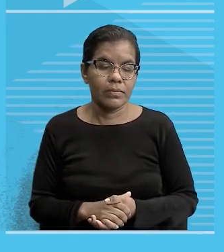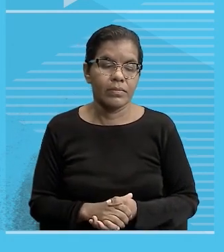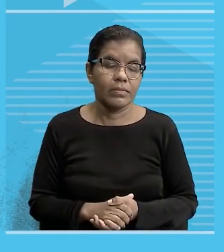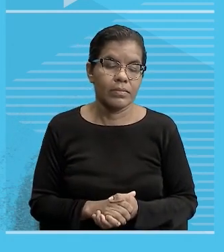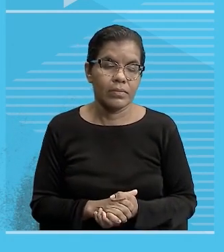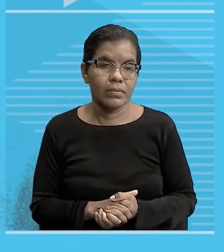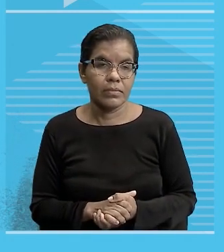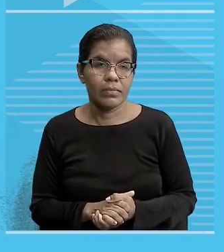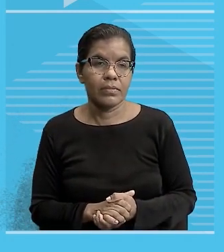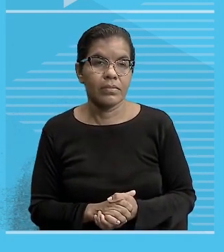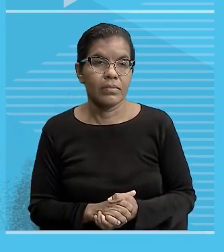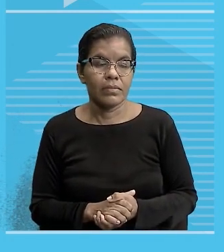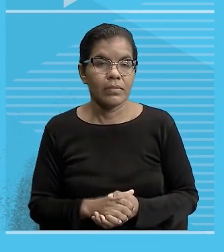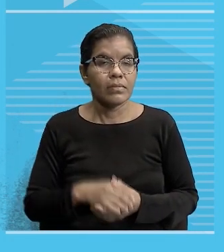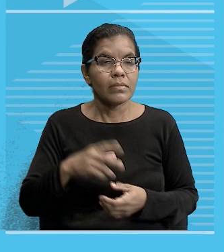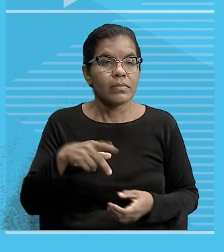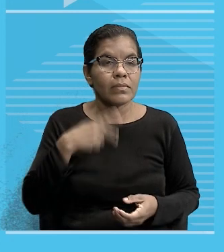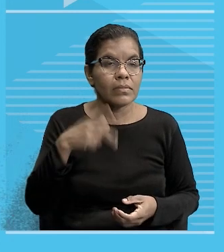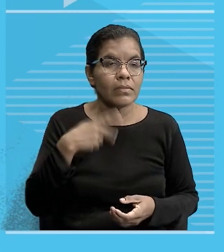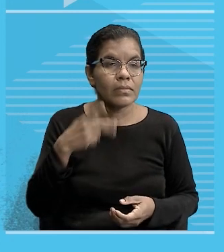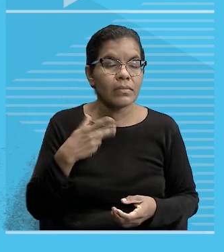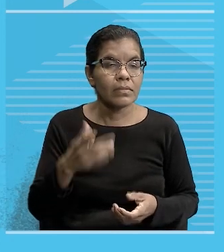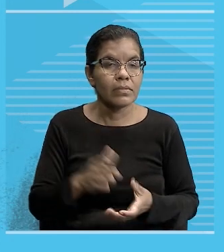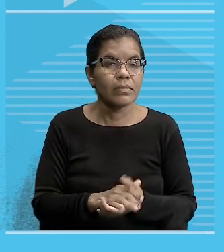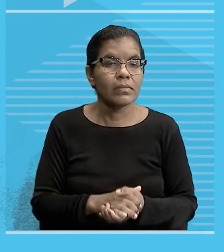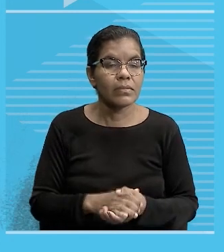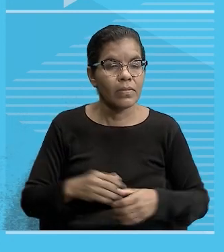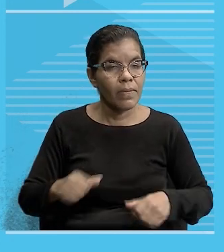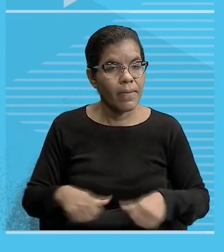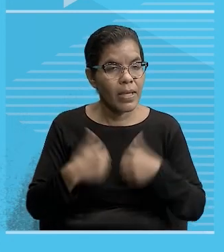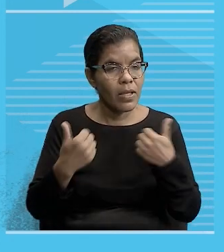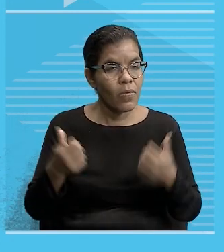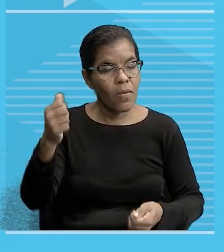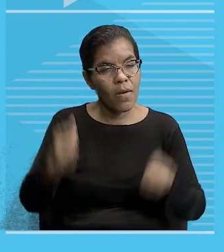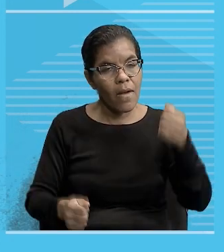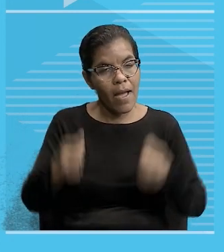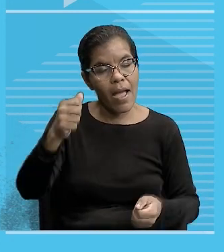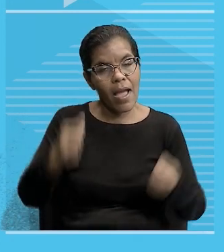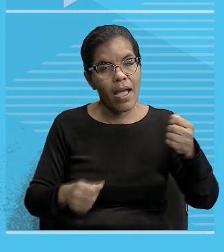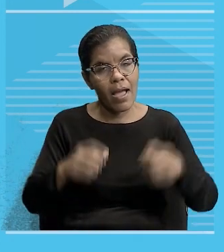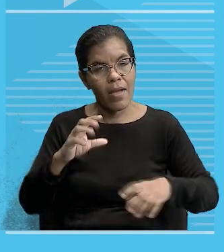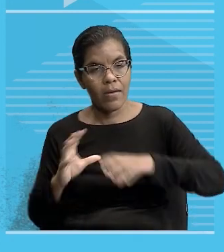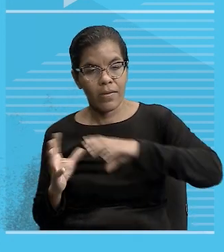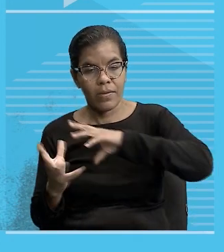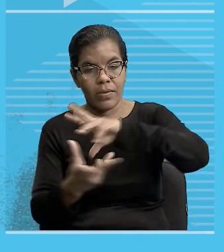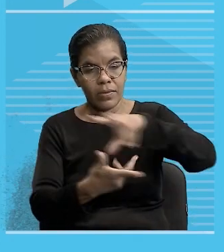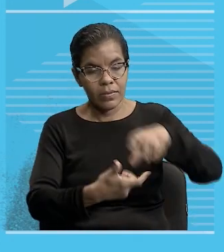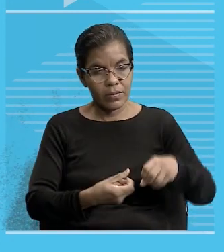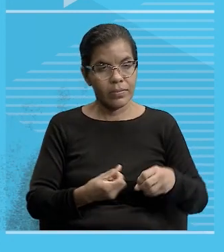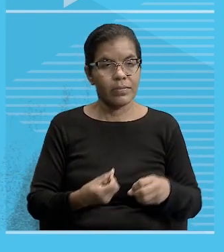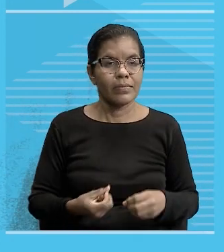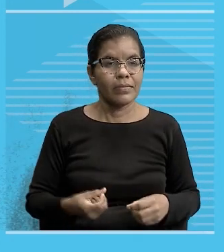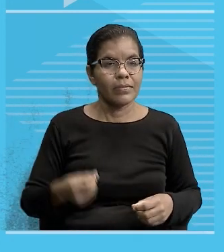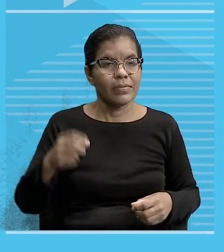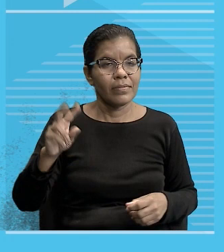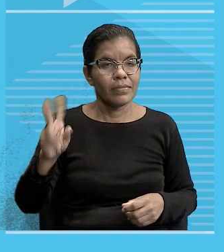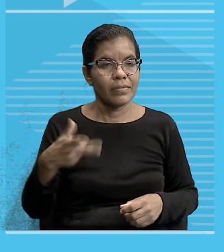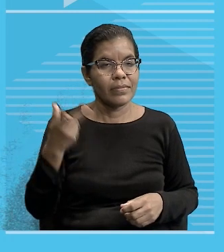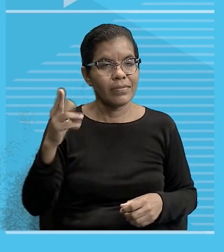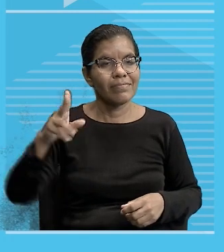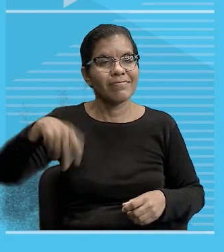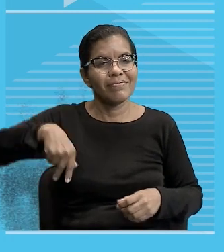uma propaganda bem forte dizendo assim o melhor carro do mundo Hyundai